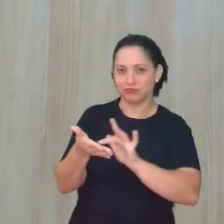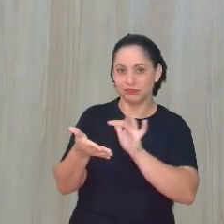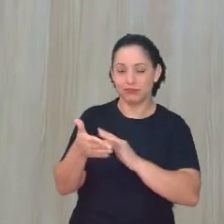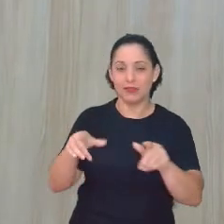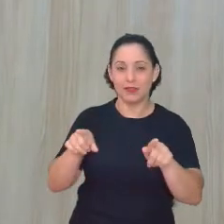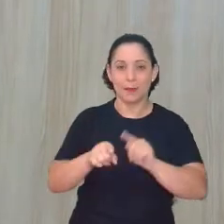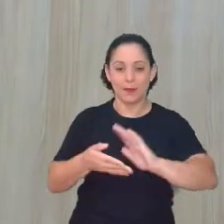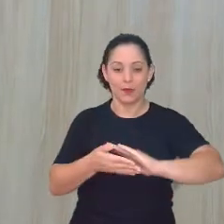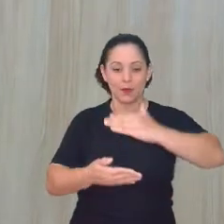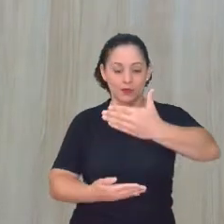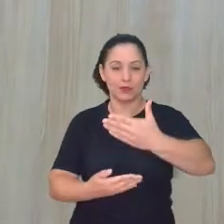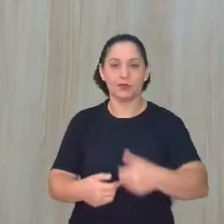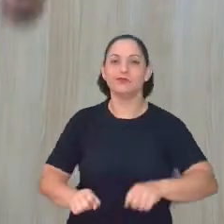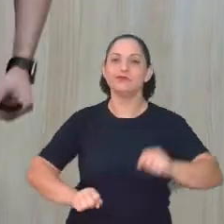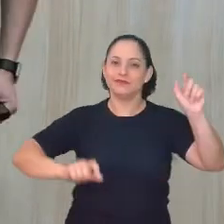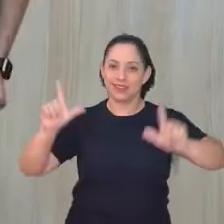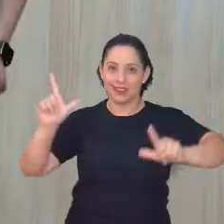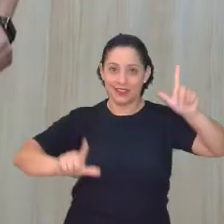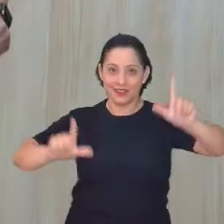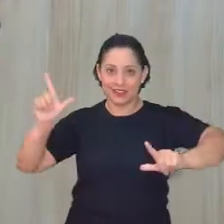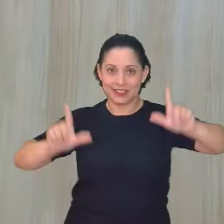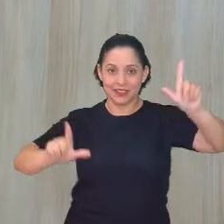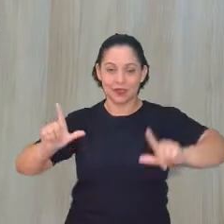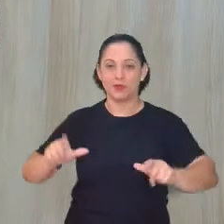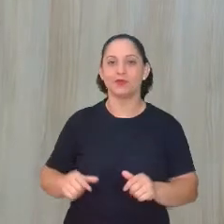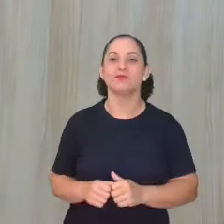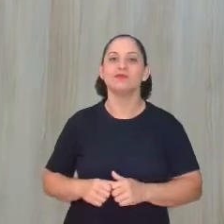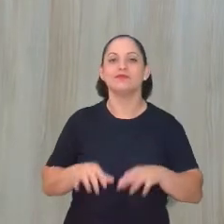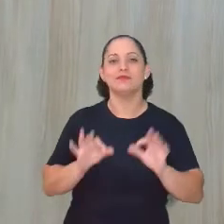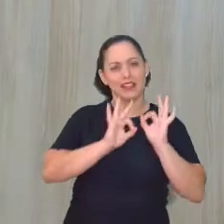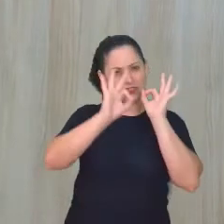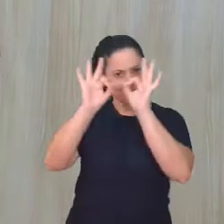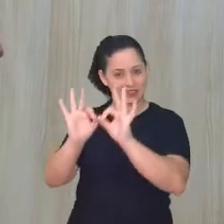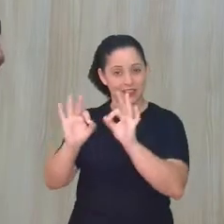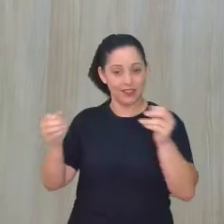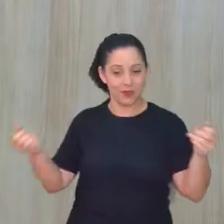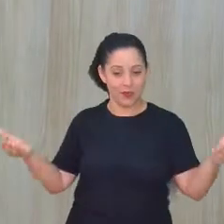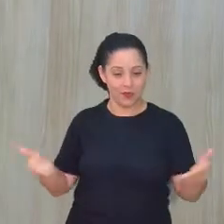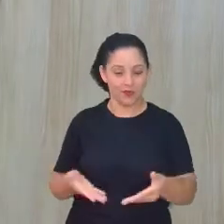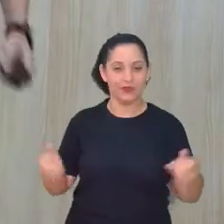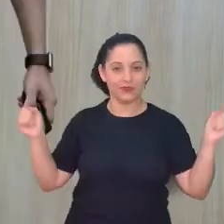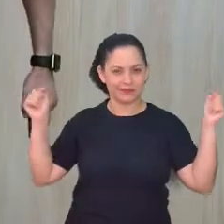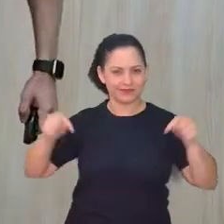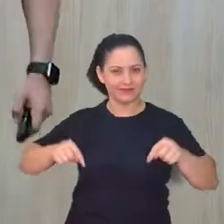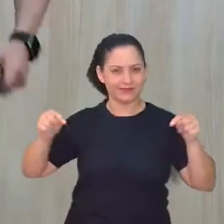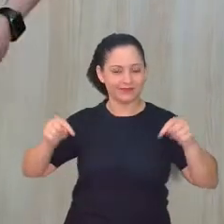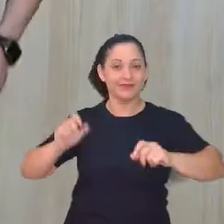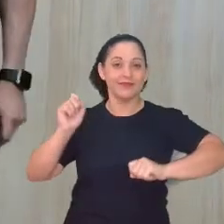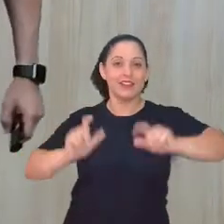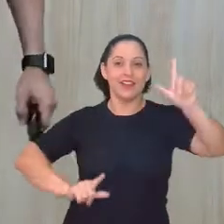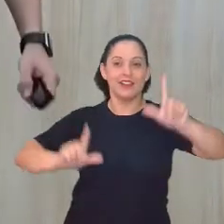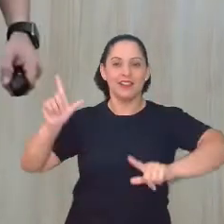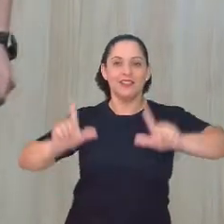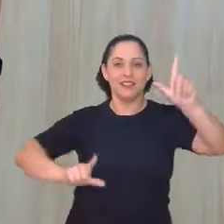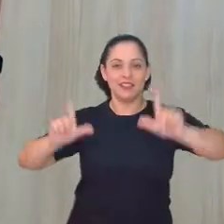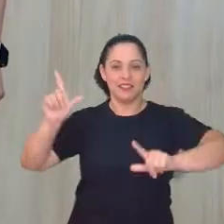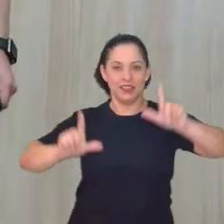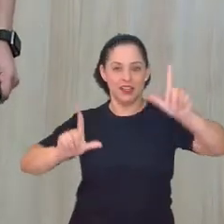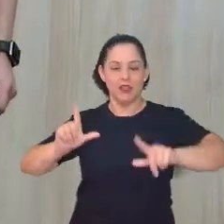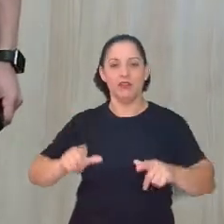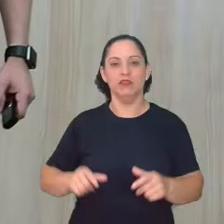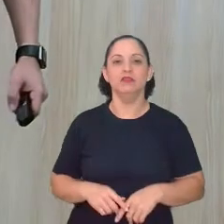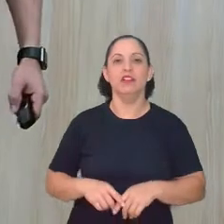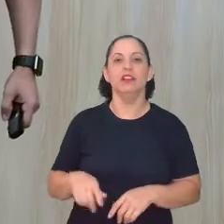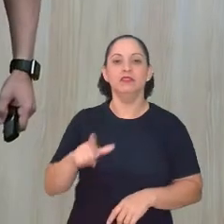da televisão, tá bom? Se você está assistindo essa aula aí através da TV, meu amigo Cleitinho vai colocar